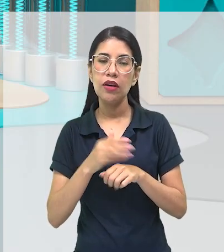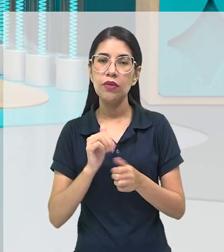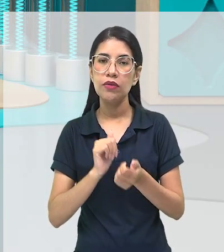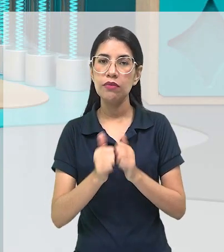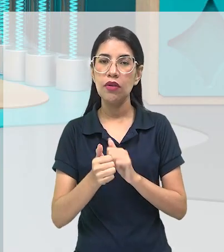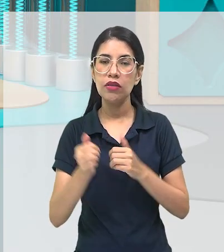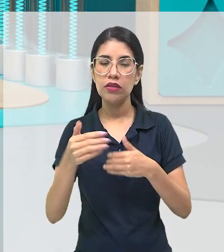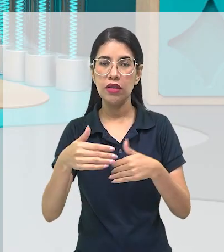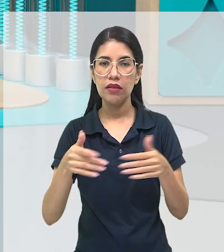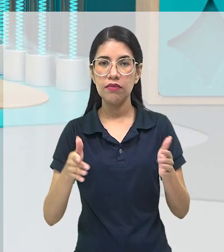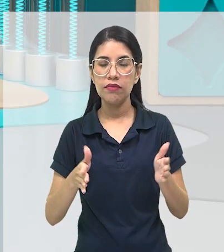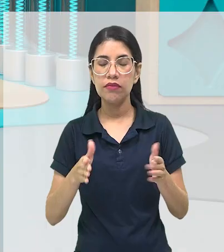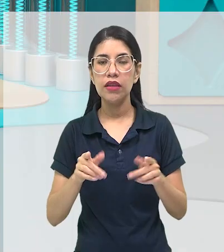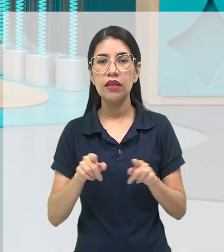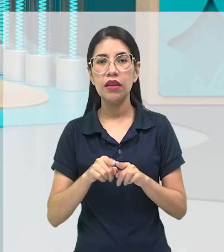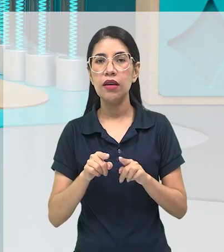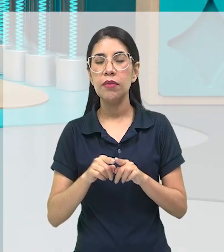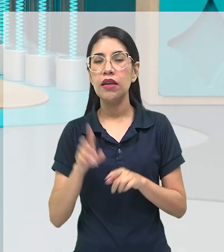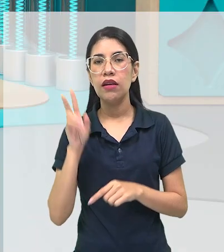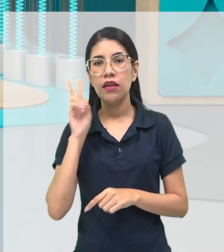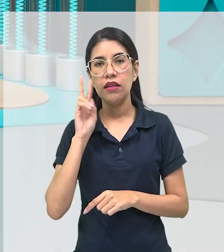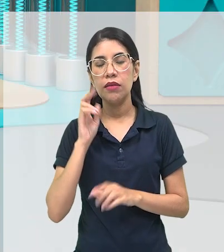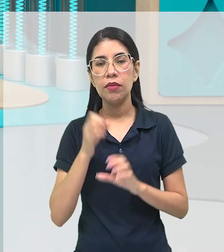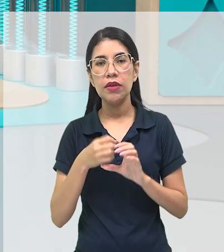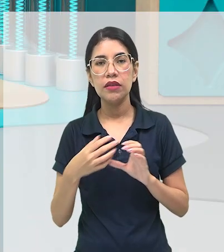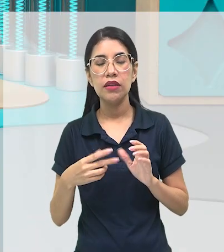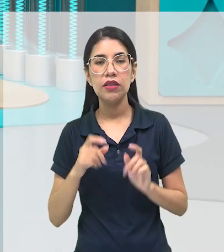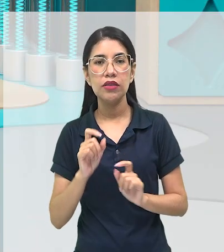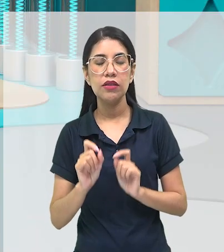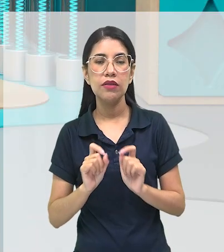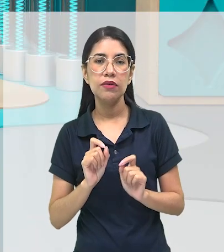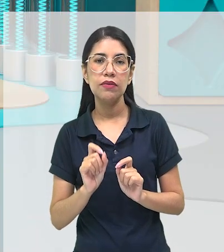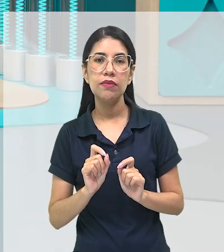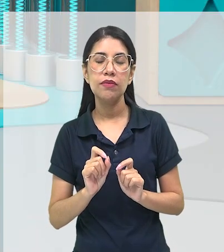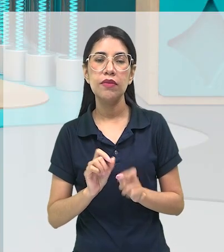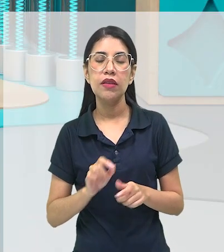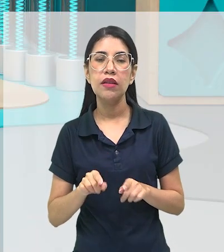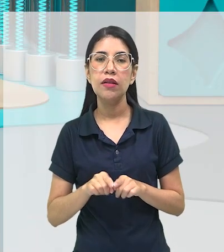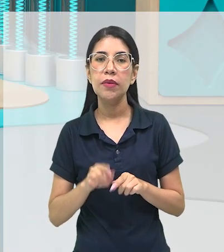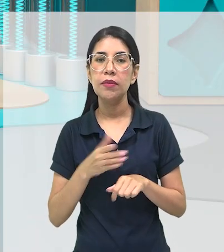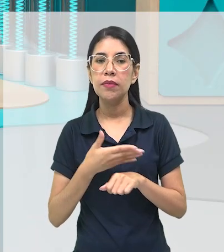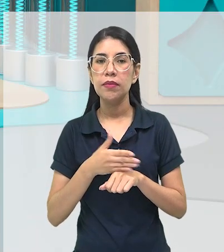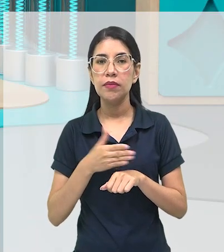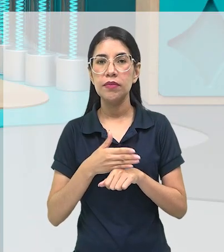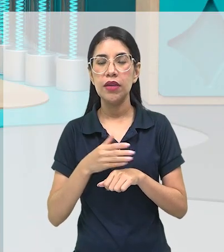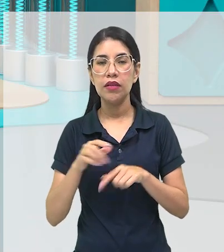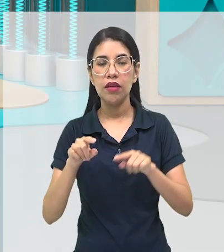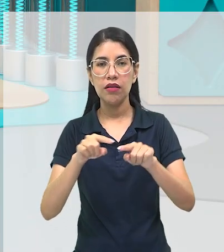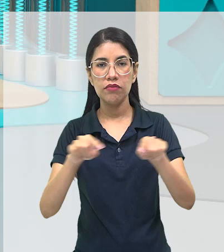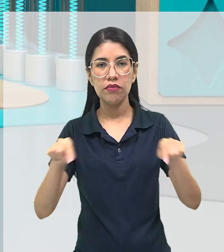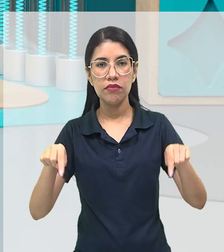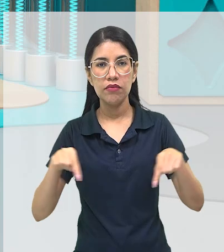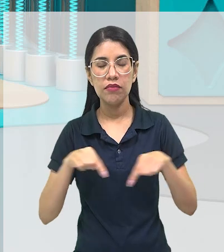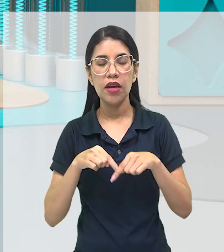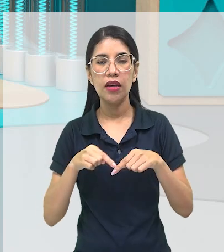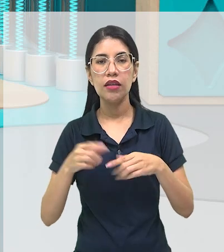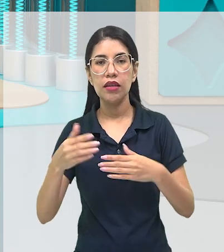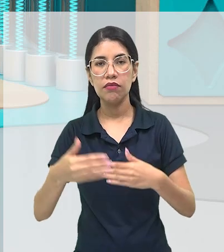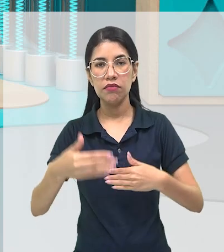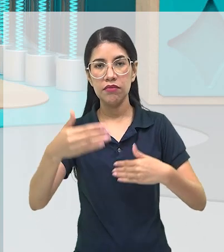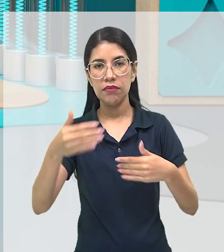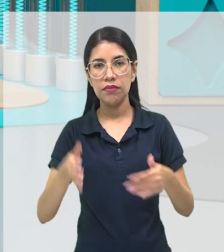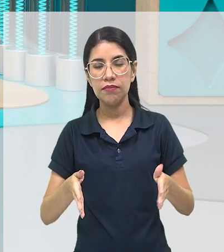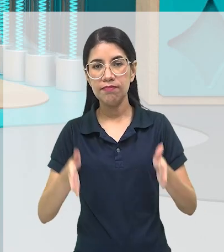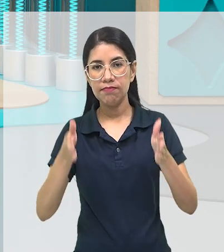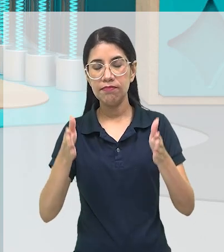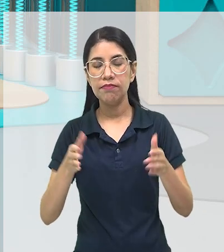paredes. Isso já remete um pouco das características do squash, que ele é jogado nesse ambiente fechado por 4 paredes.